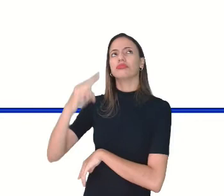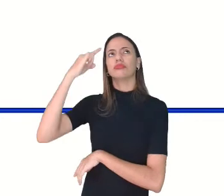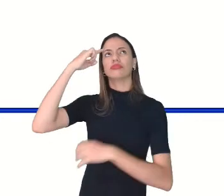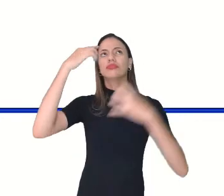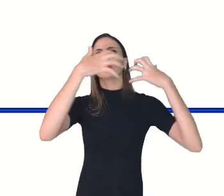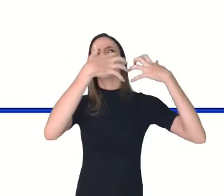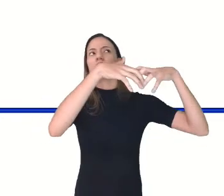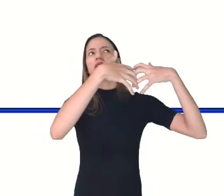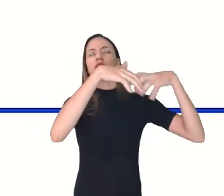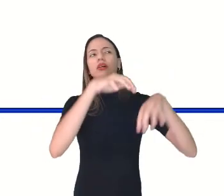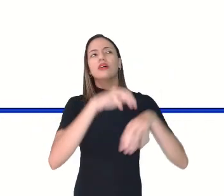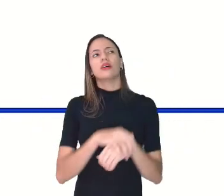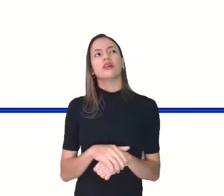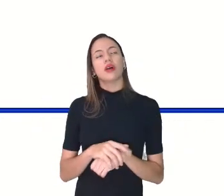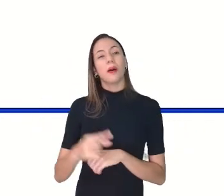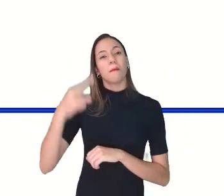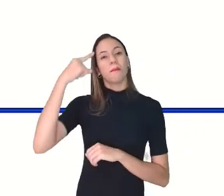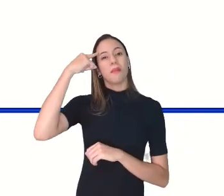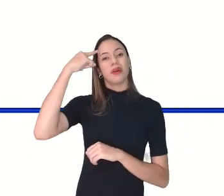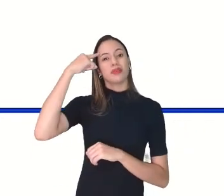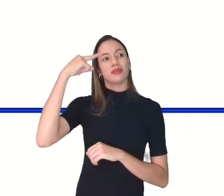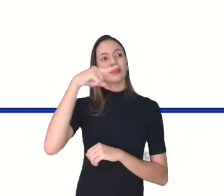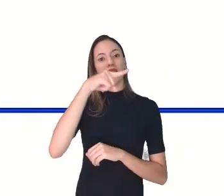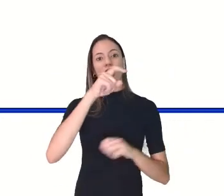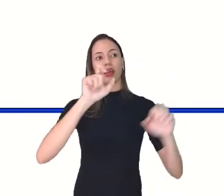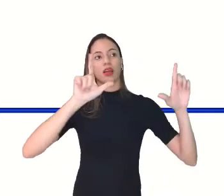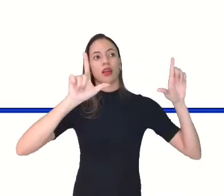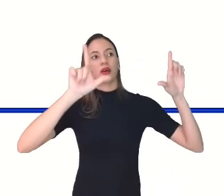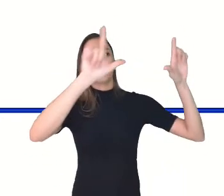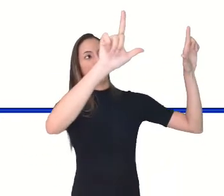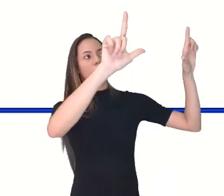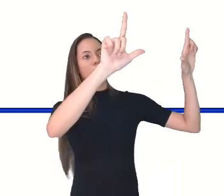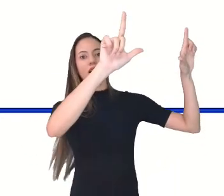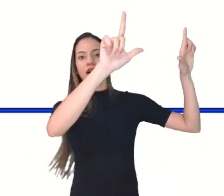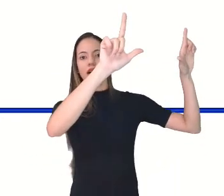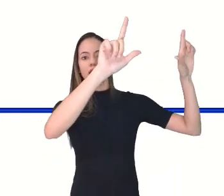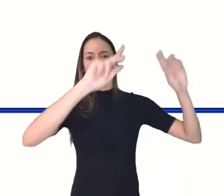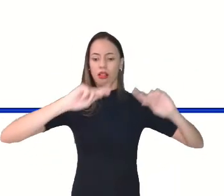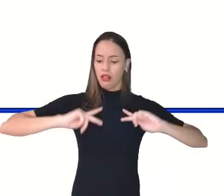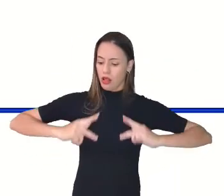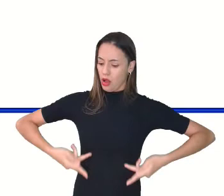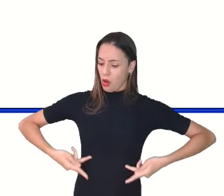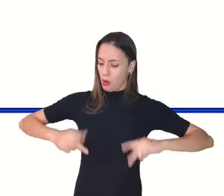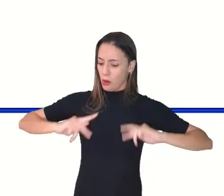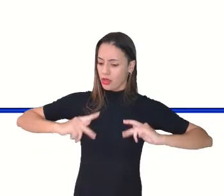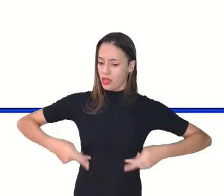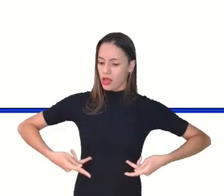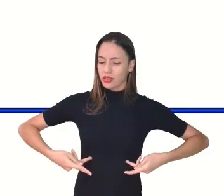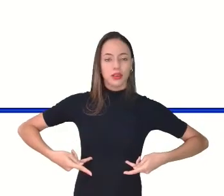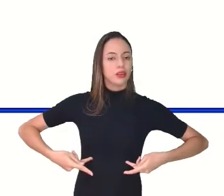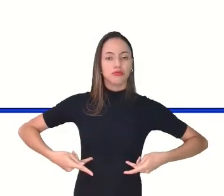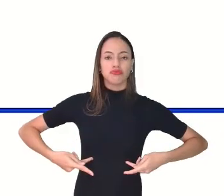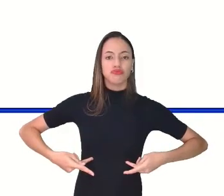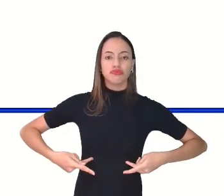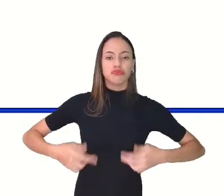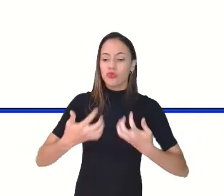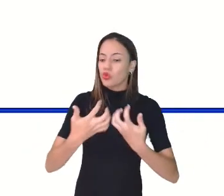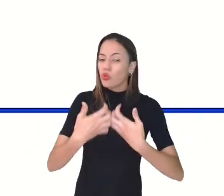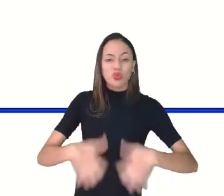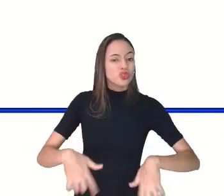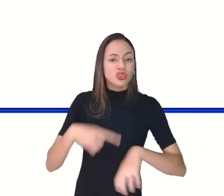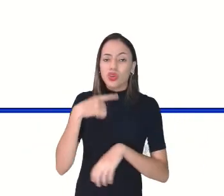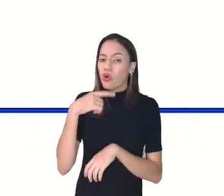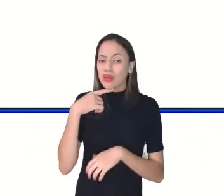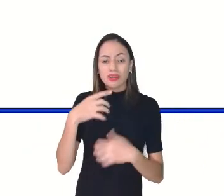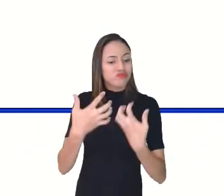achei que ele ia pendurar a placa na humanidade. Então, não funciona, né? Tudo isso que a